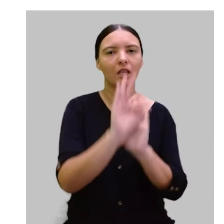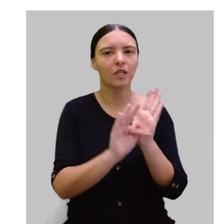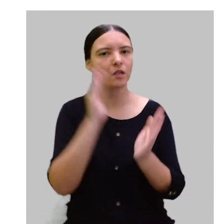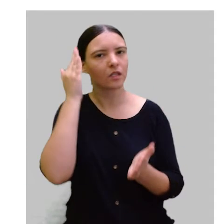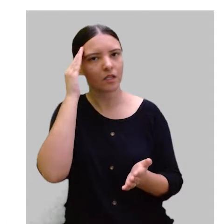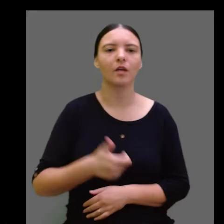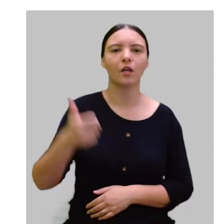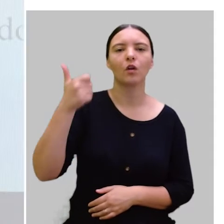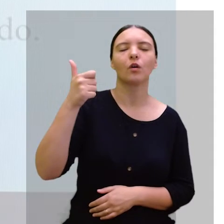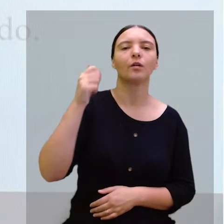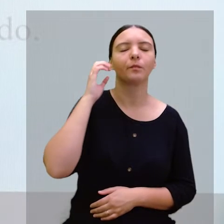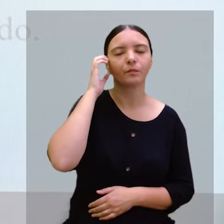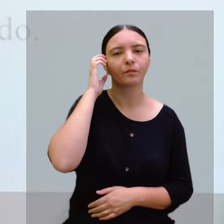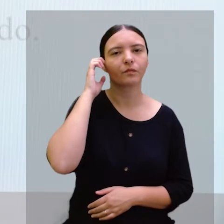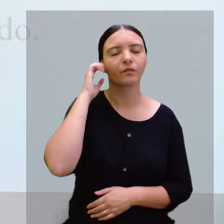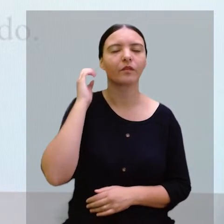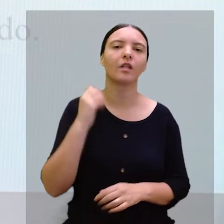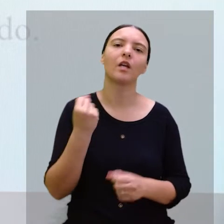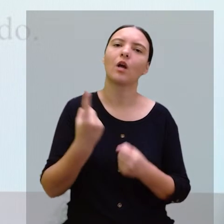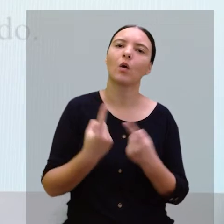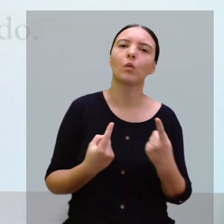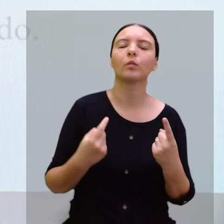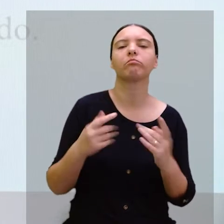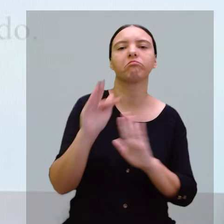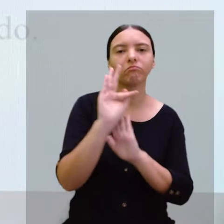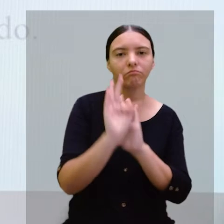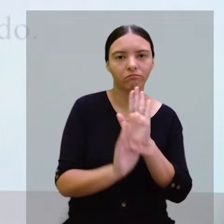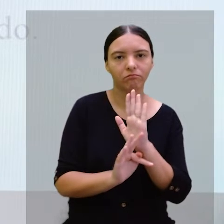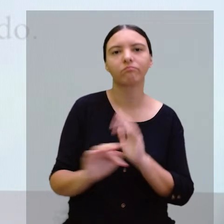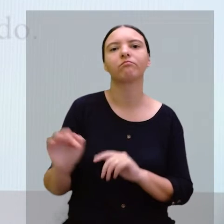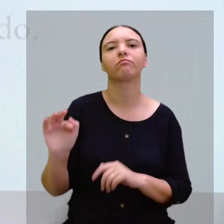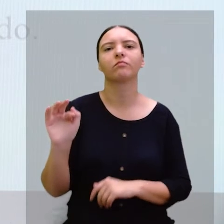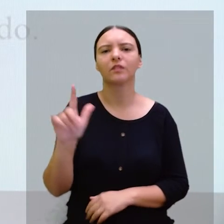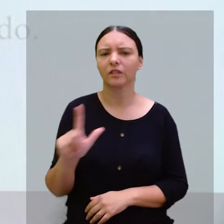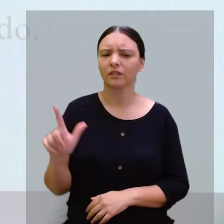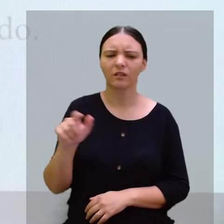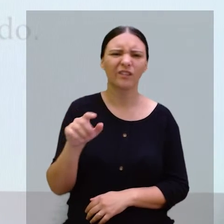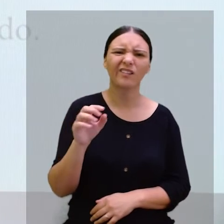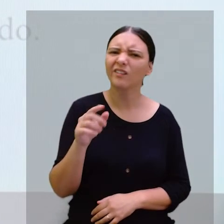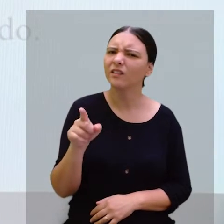escrever melhor. Tem alguma dimensão do texto literário? Oi?